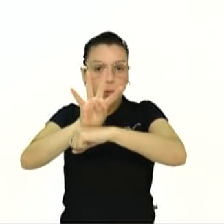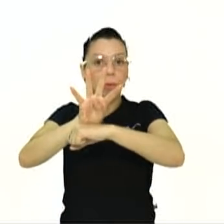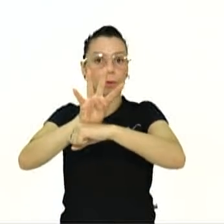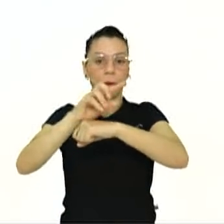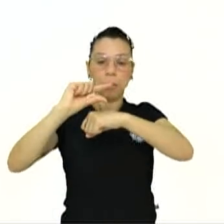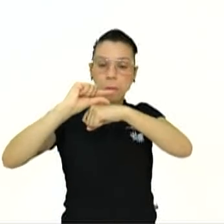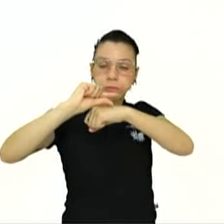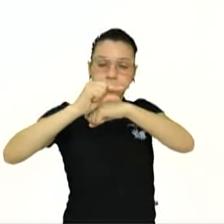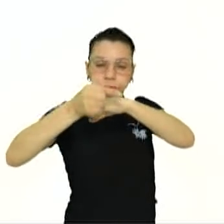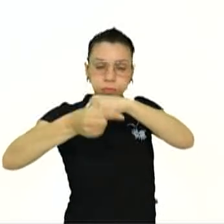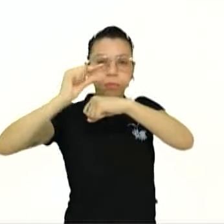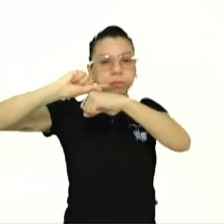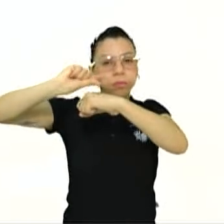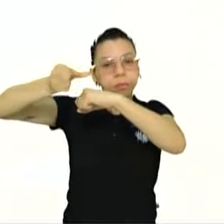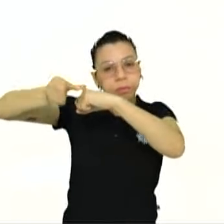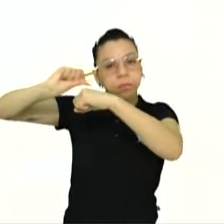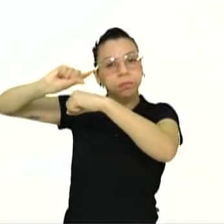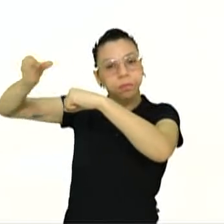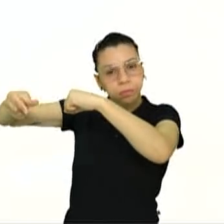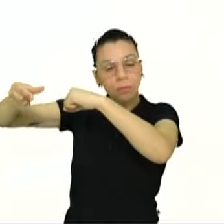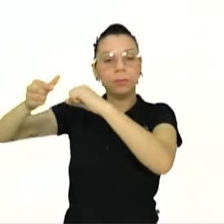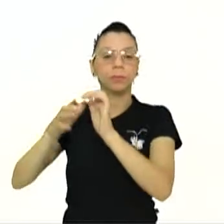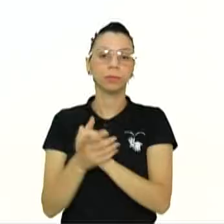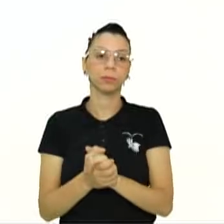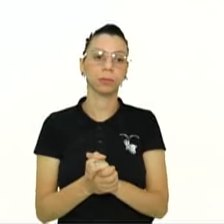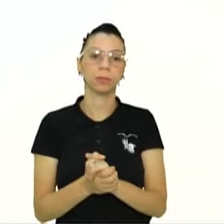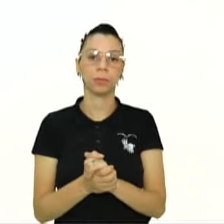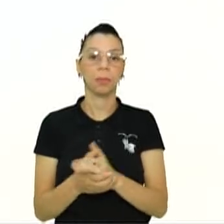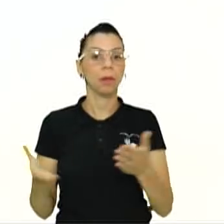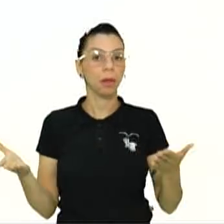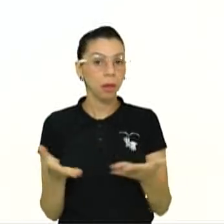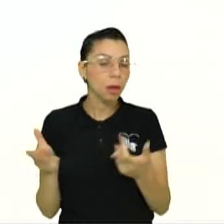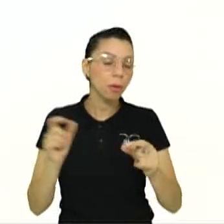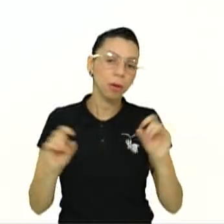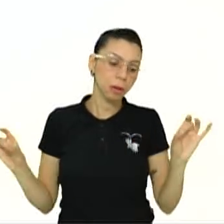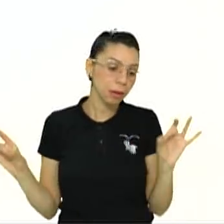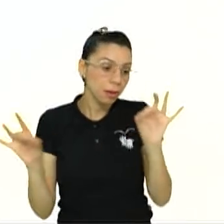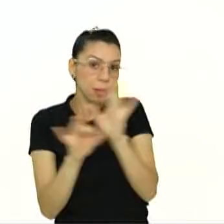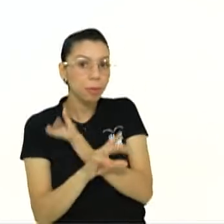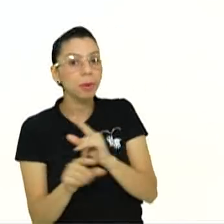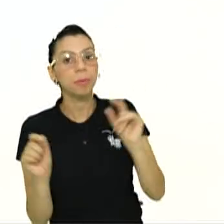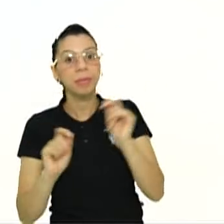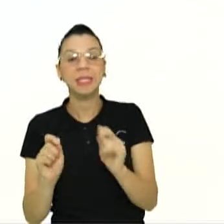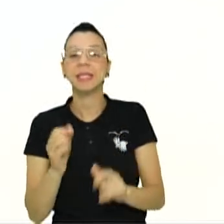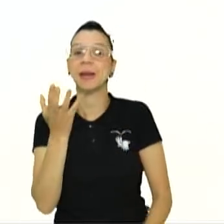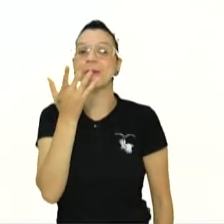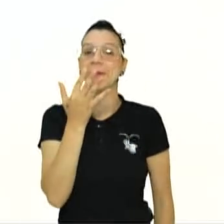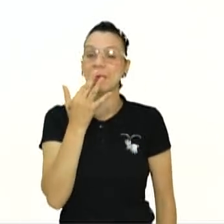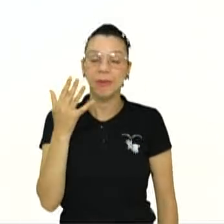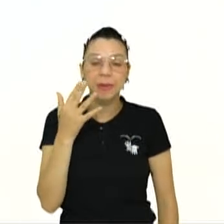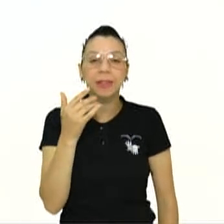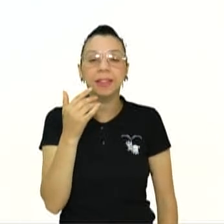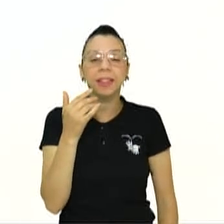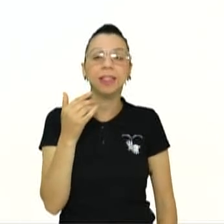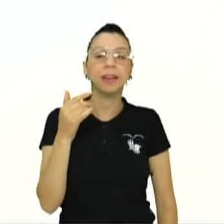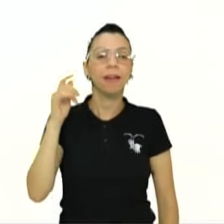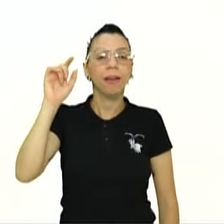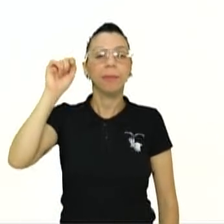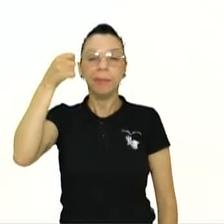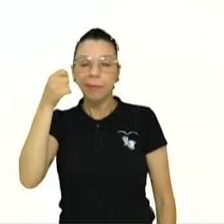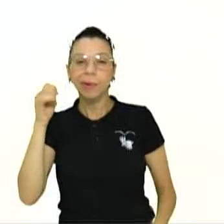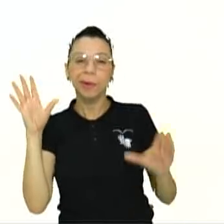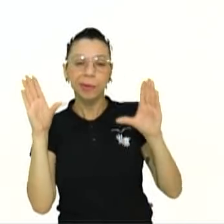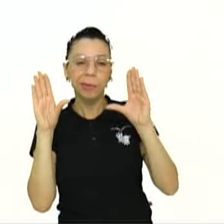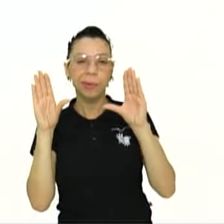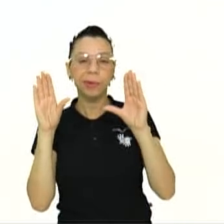bem grossos. E agora, depois de pronto, é só colorir com tons escuros e